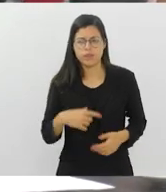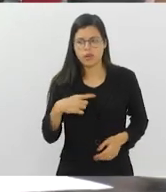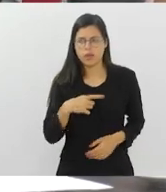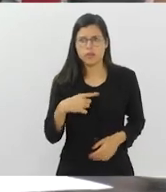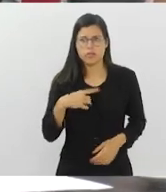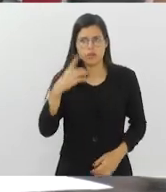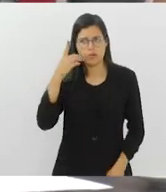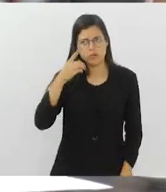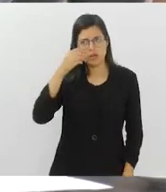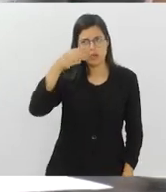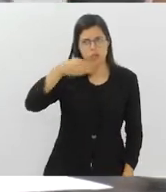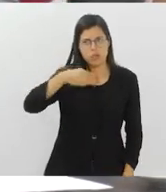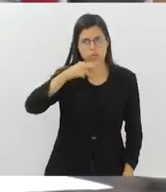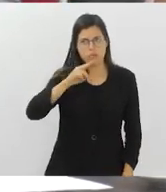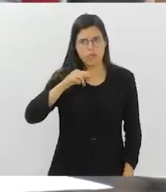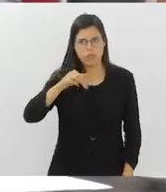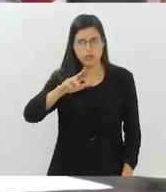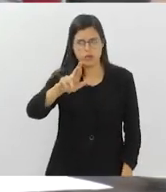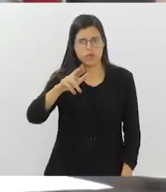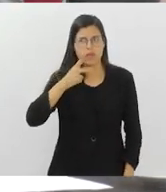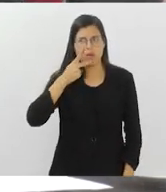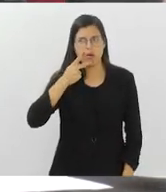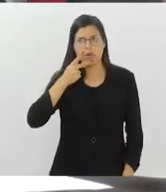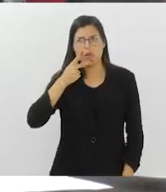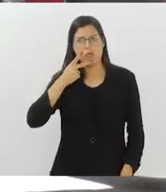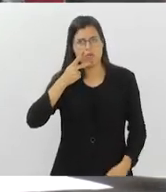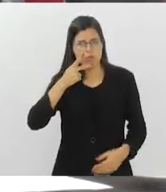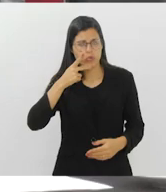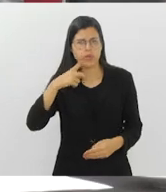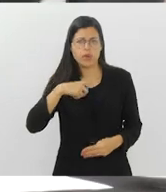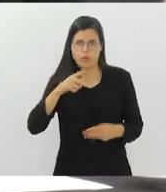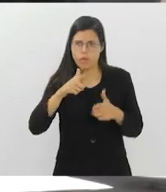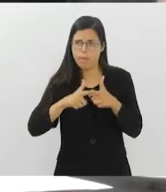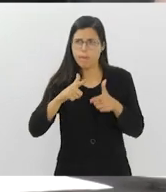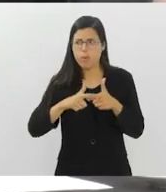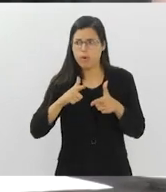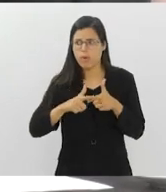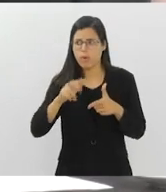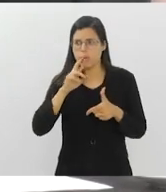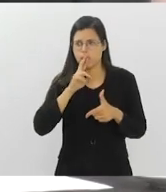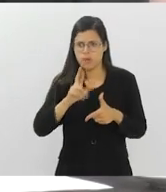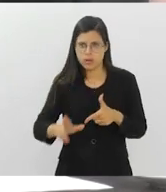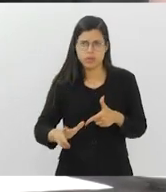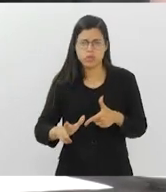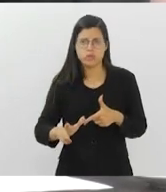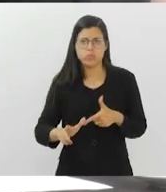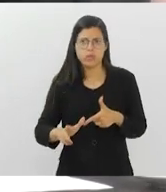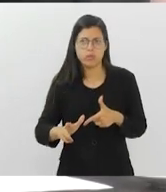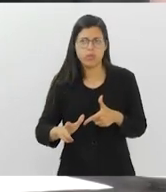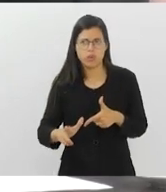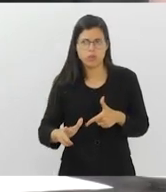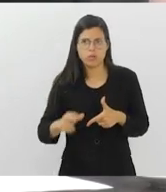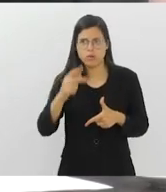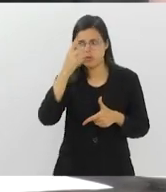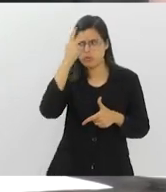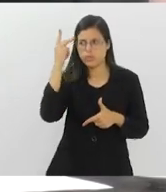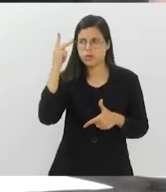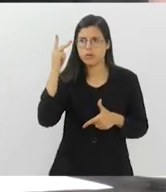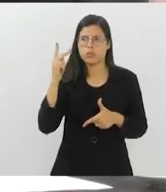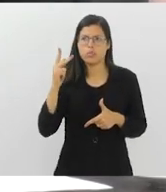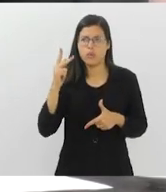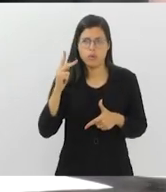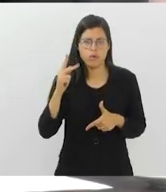deputado Munir falou, um déficit enorme na resposta, sobretudo com pessoas que estão aqui com as suas reclamações, os